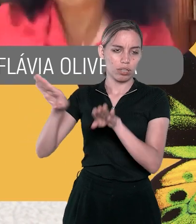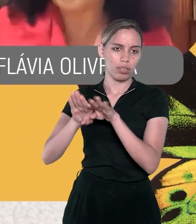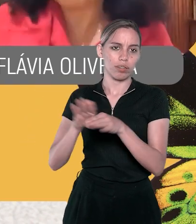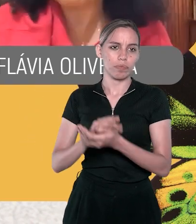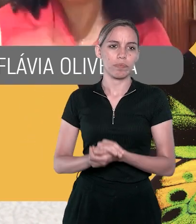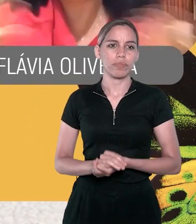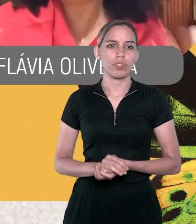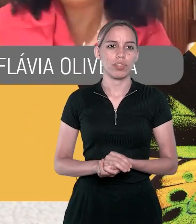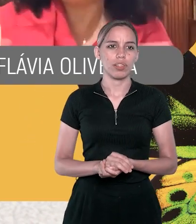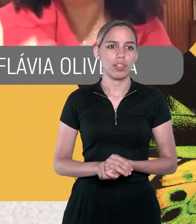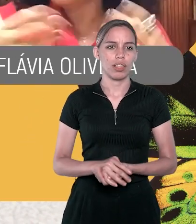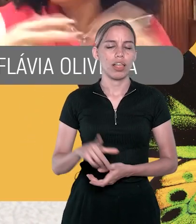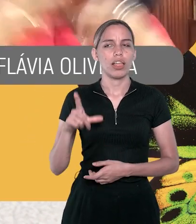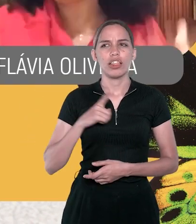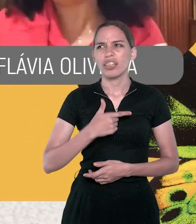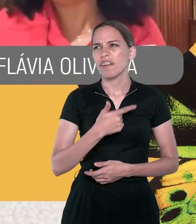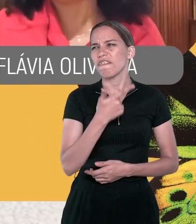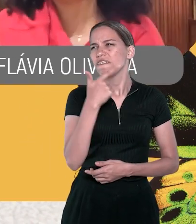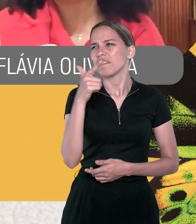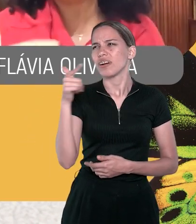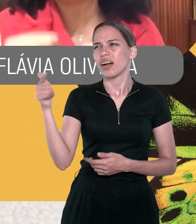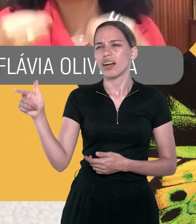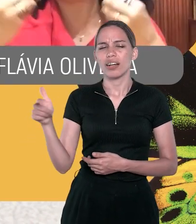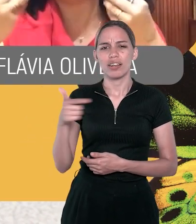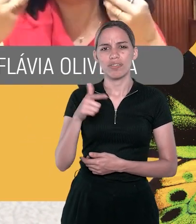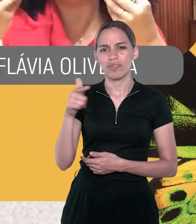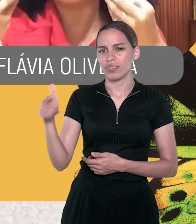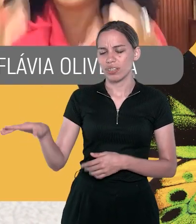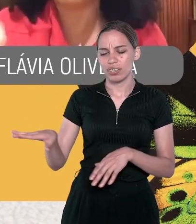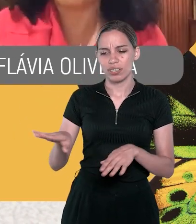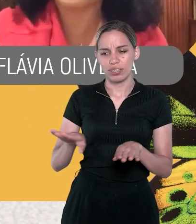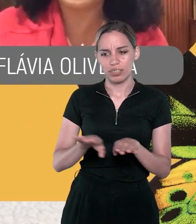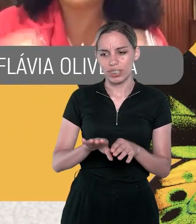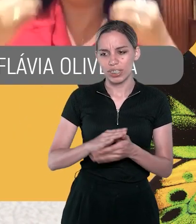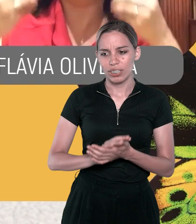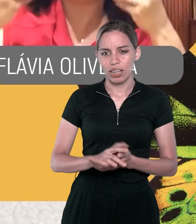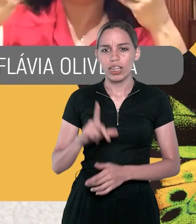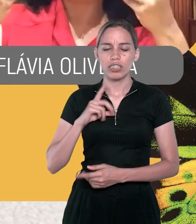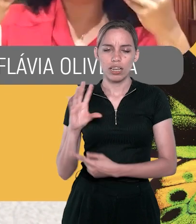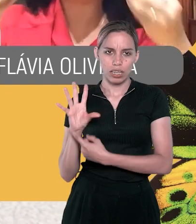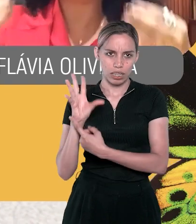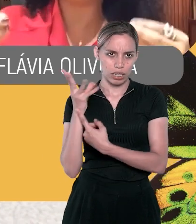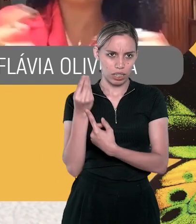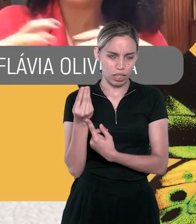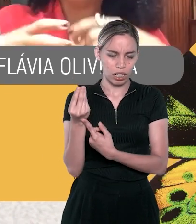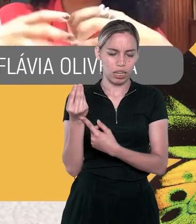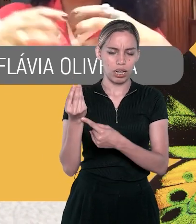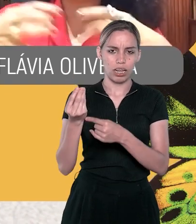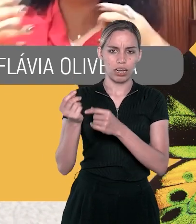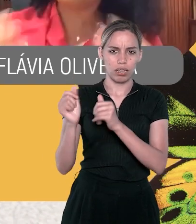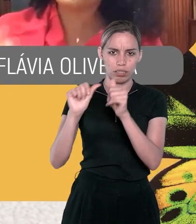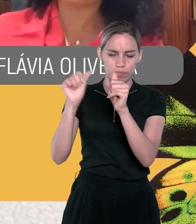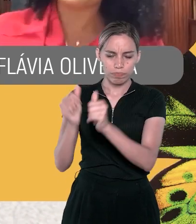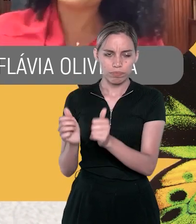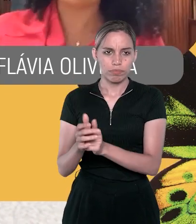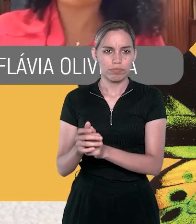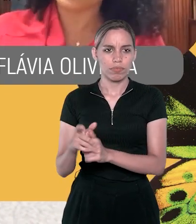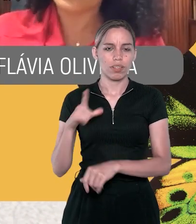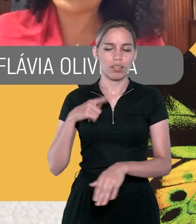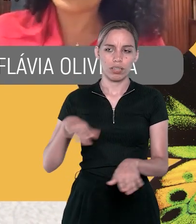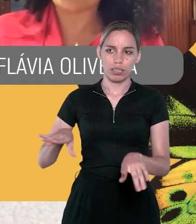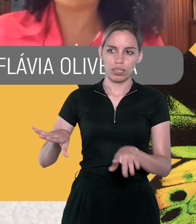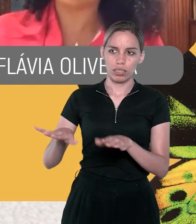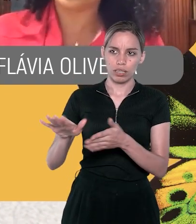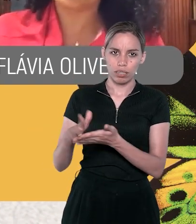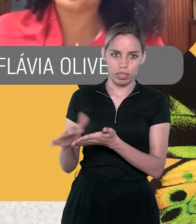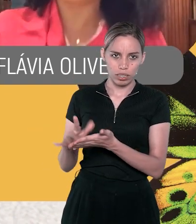tinha Heitor dos Prazeres, tinha produção de artes plásticas, de samba, de experiências que